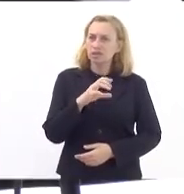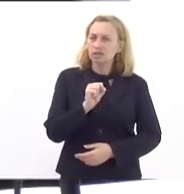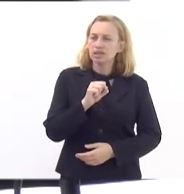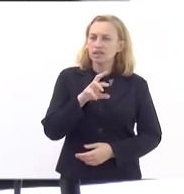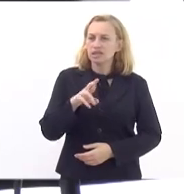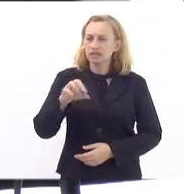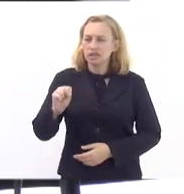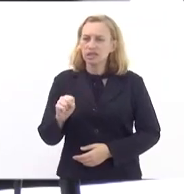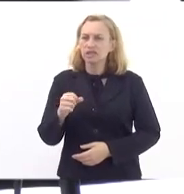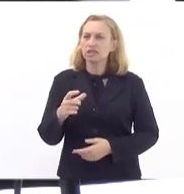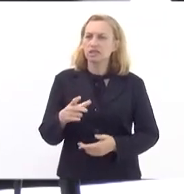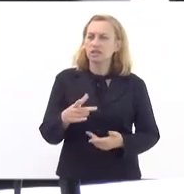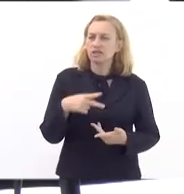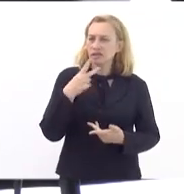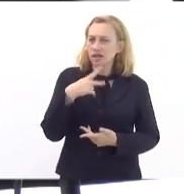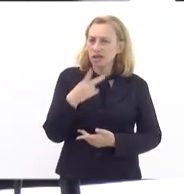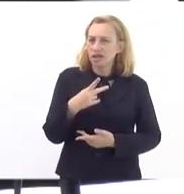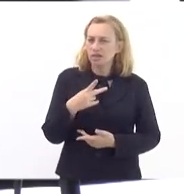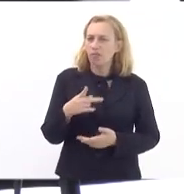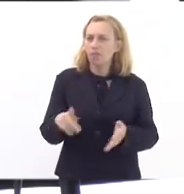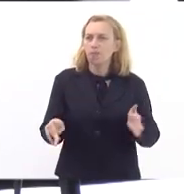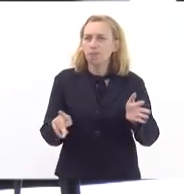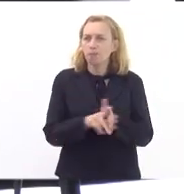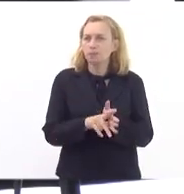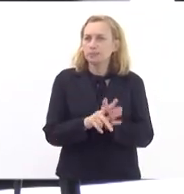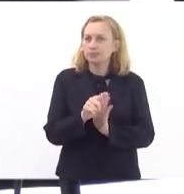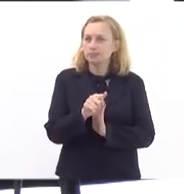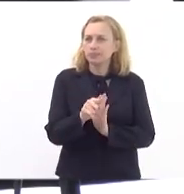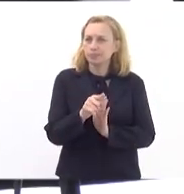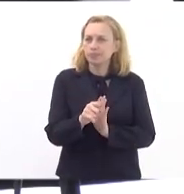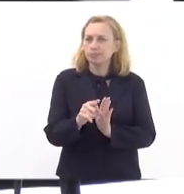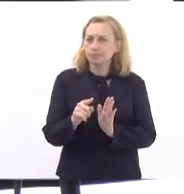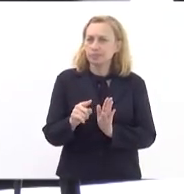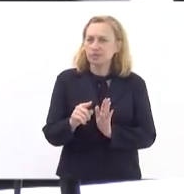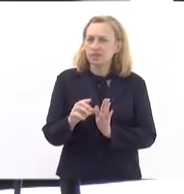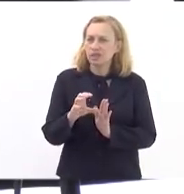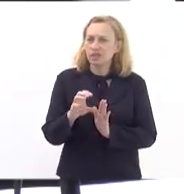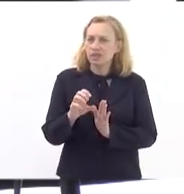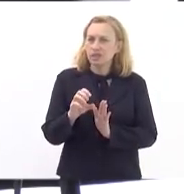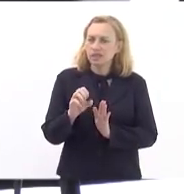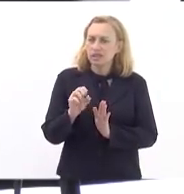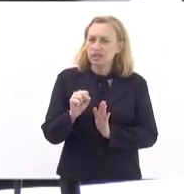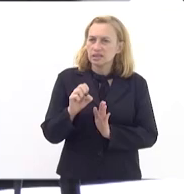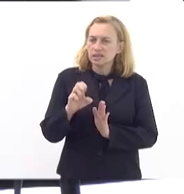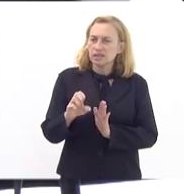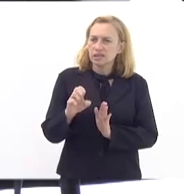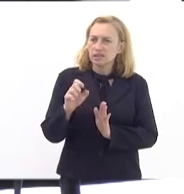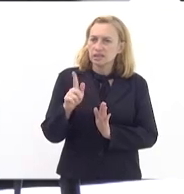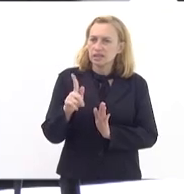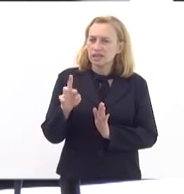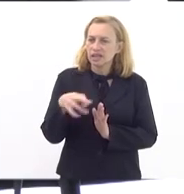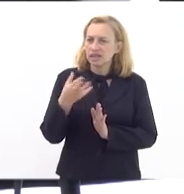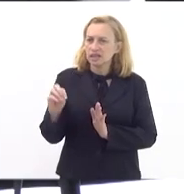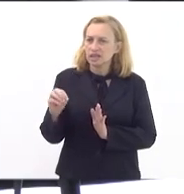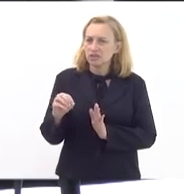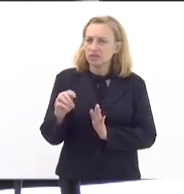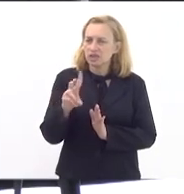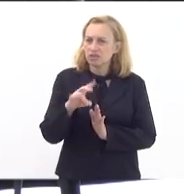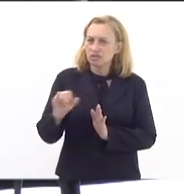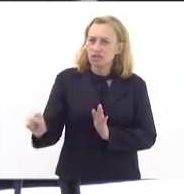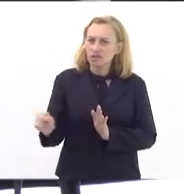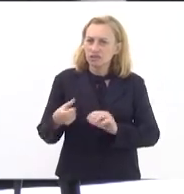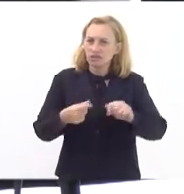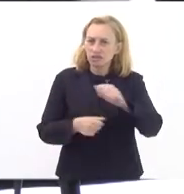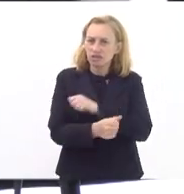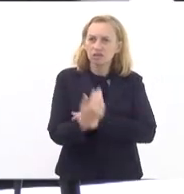se tem alguma coisa dizer sobre essa esse projeto aqui de segregação de vias é que tem teria ver como financiamento